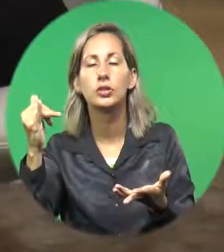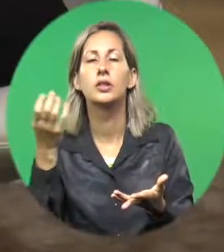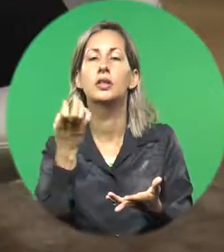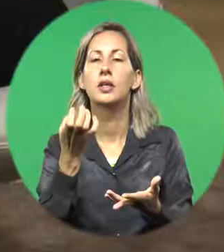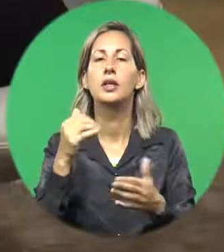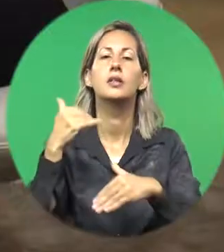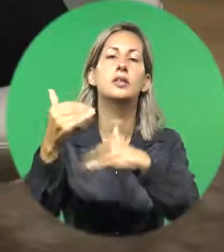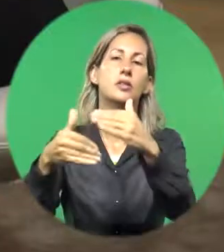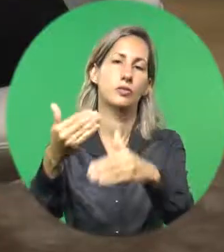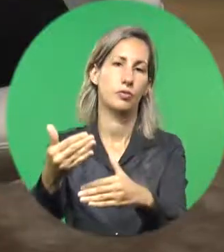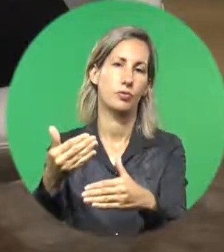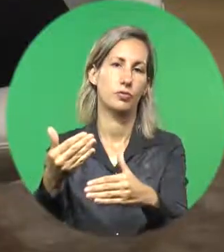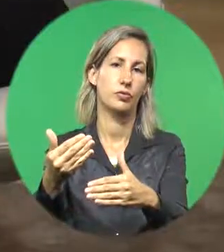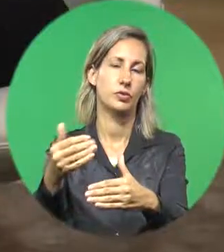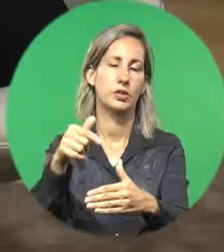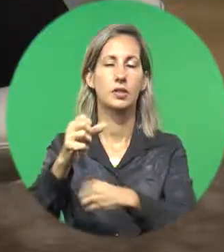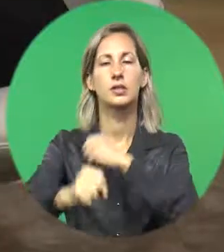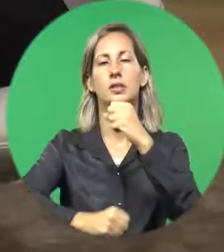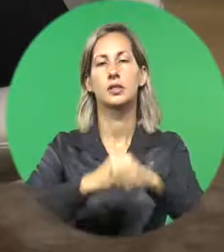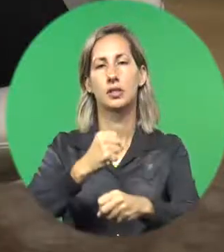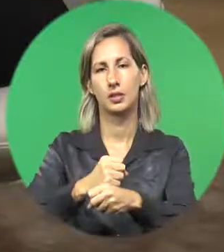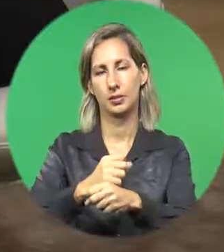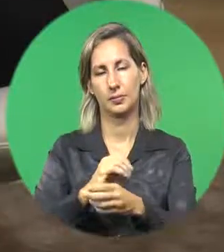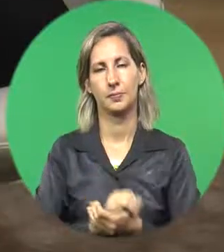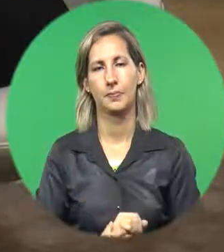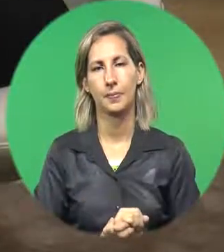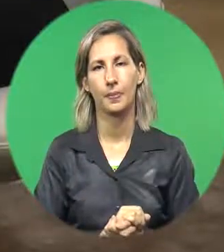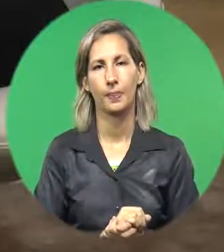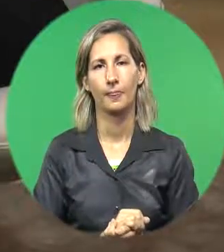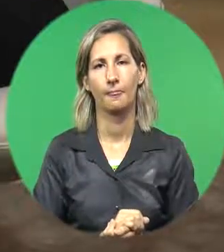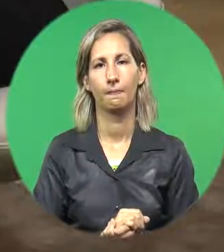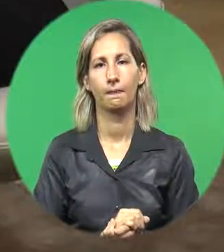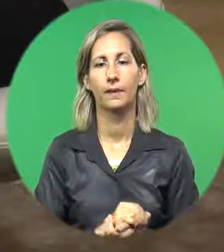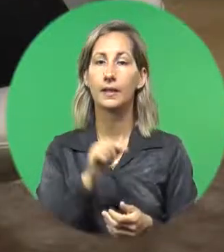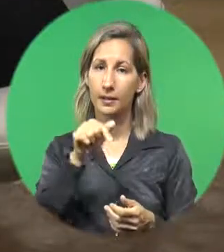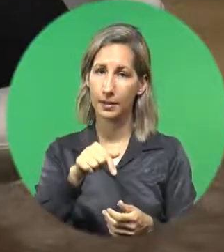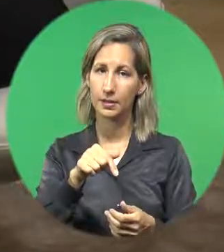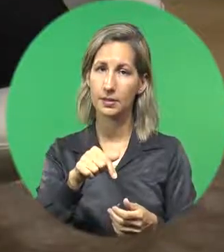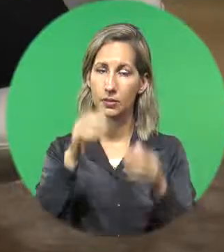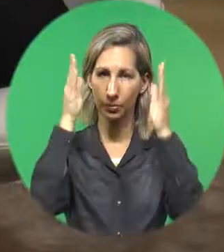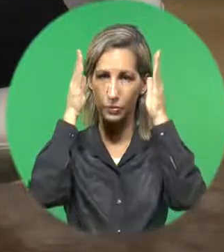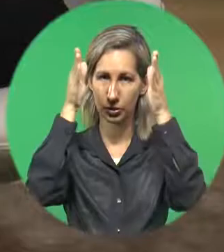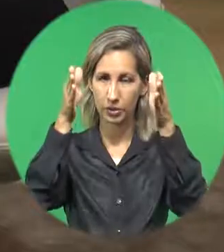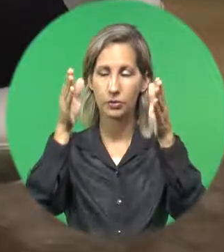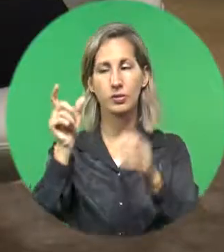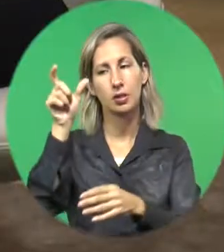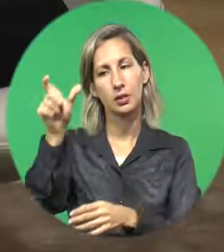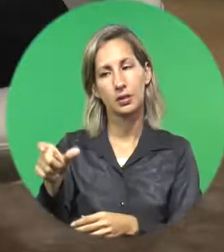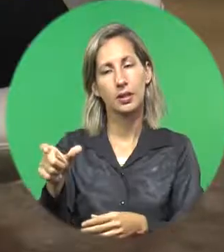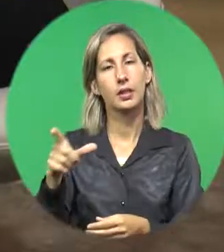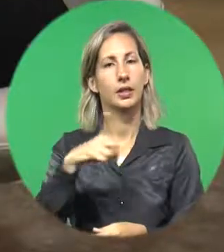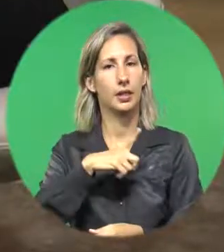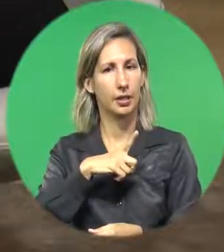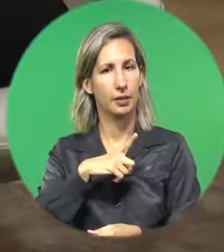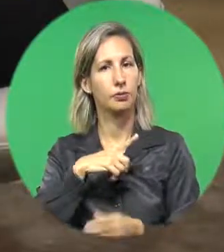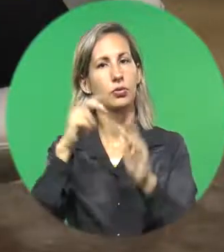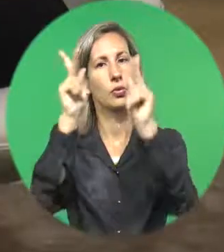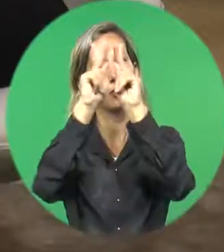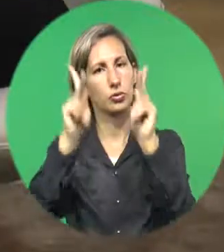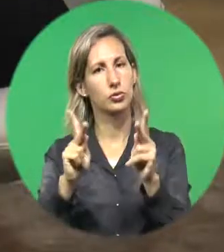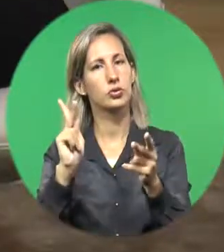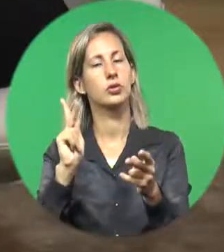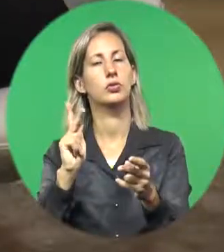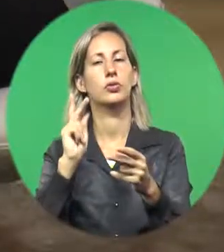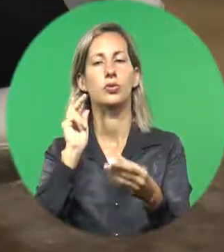EJE pretende desenvolver ao longo deste ano nesse sentido? Nessa linha de cidadania, nós temos já